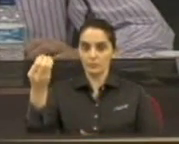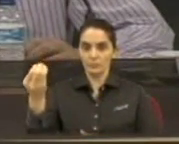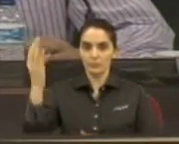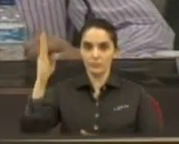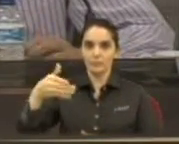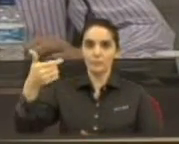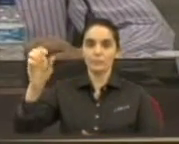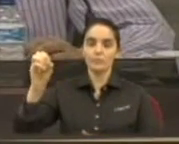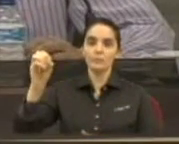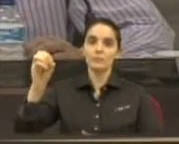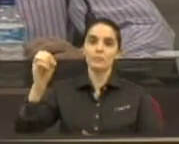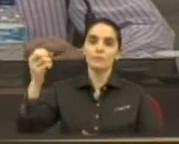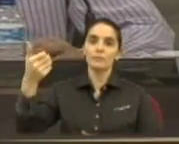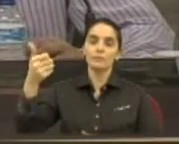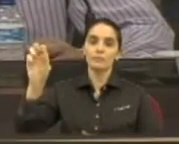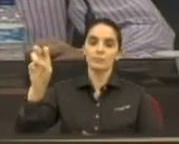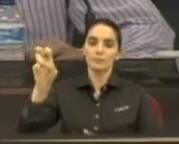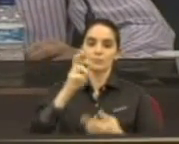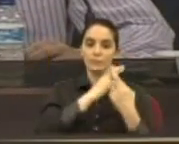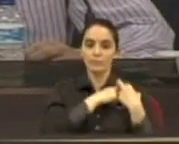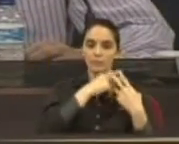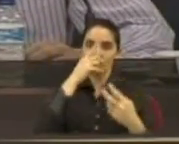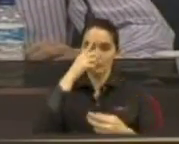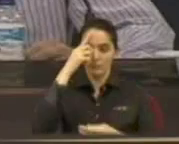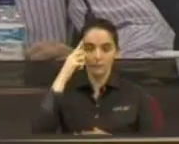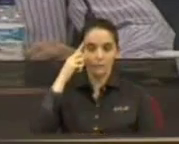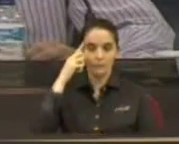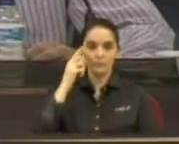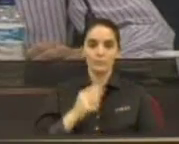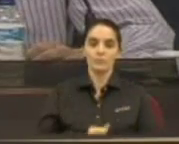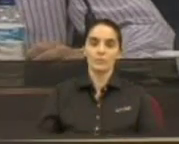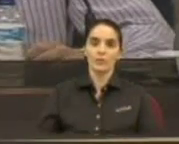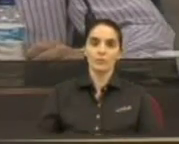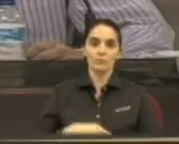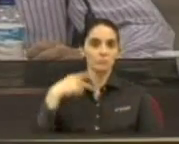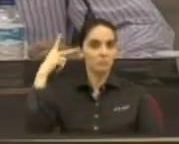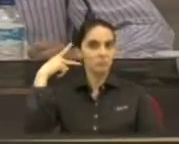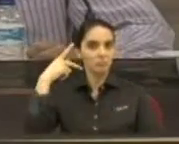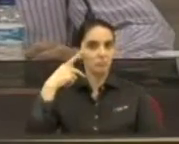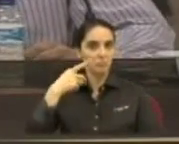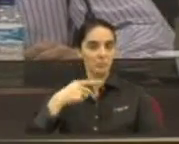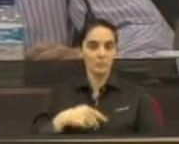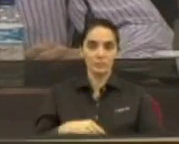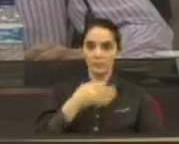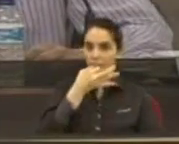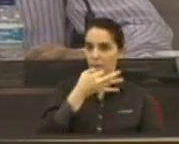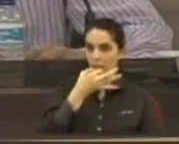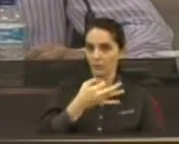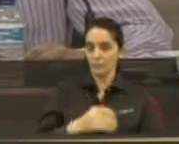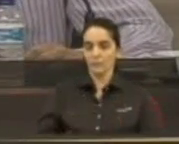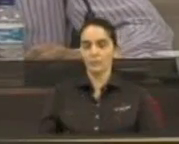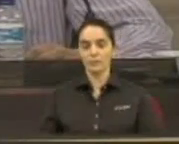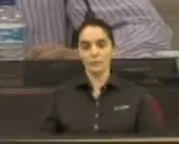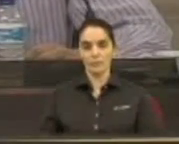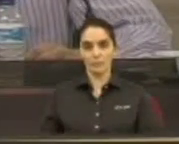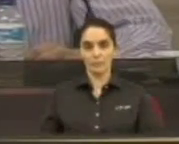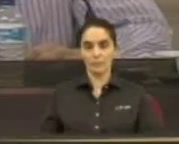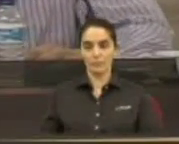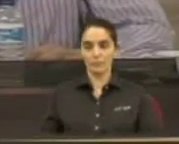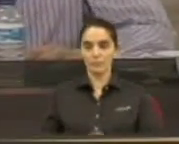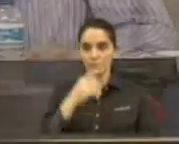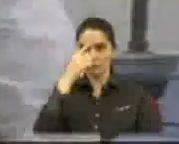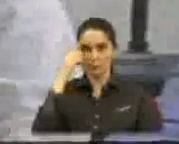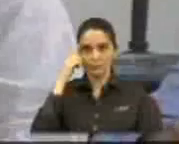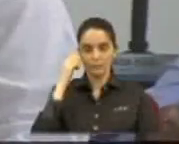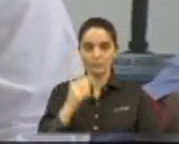3.600/2015, de autoria do nobre vereador Wilson Nunes Cerqueira. Algum vereador deseja discutir? Para discutir, o nobre vereador Dr. Júlio.